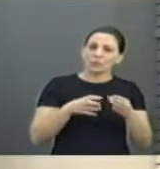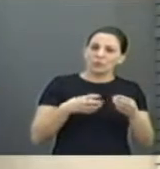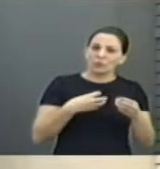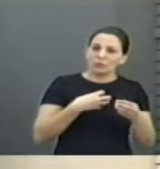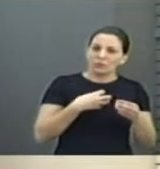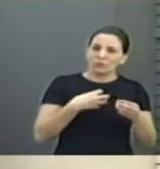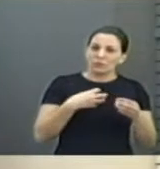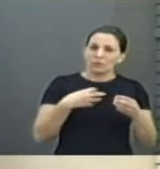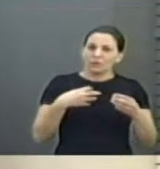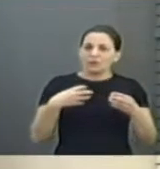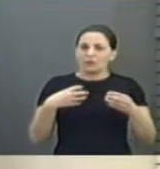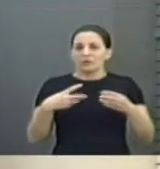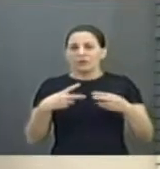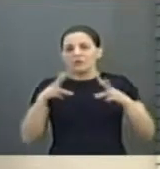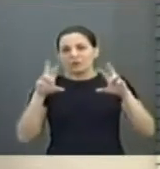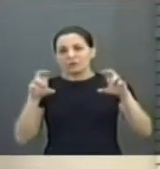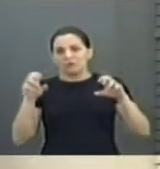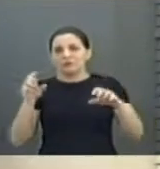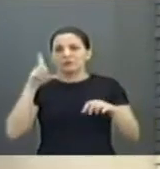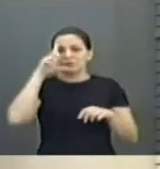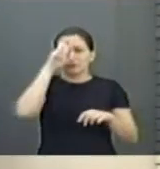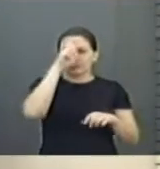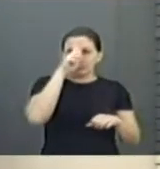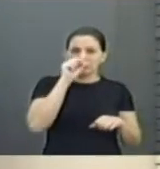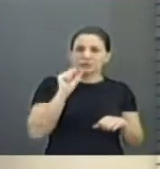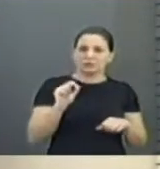situações que por mais...